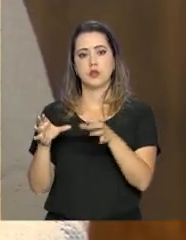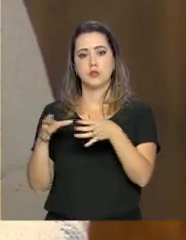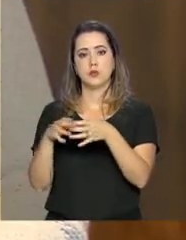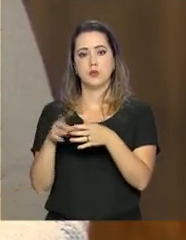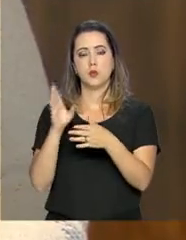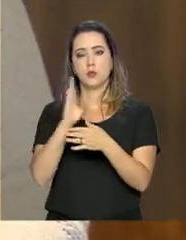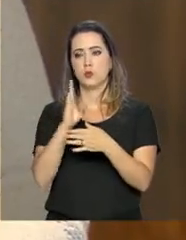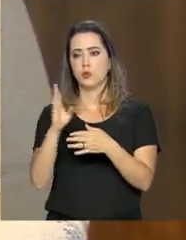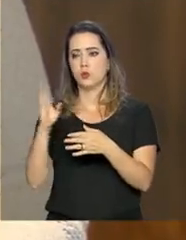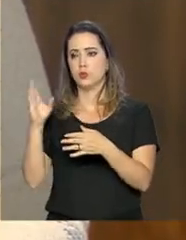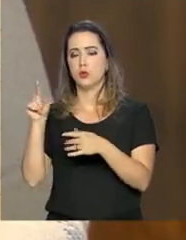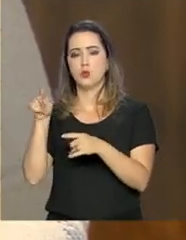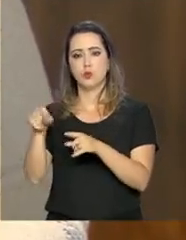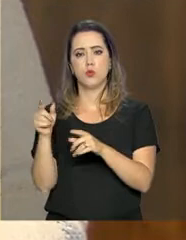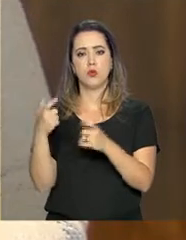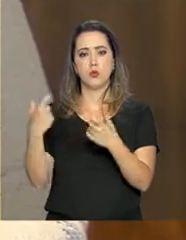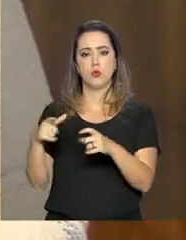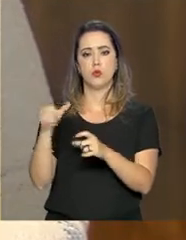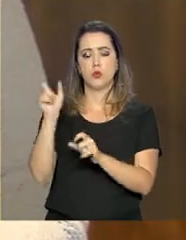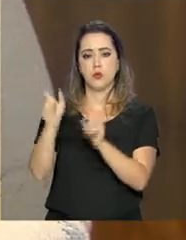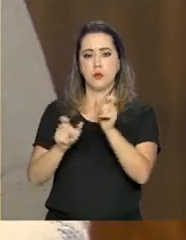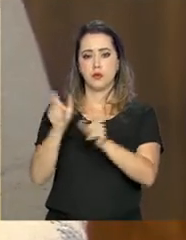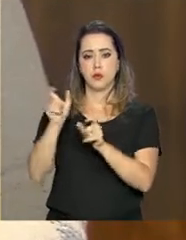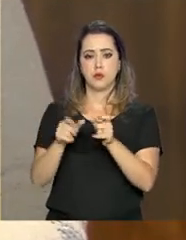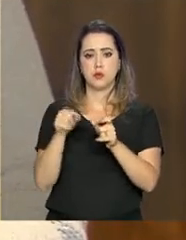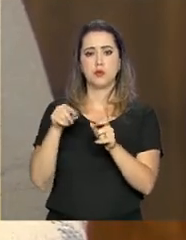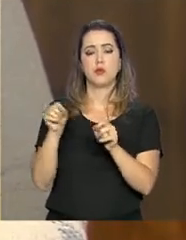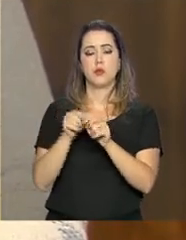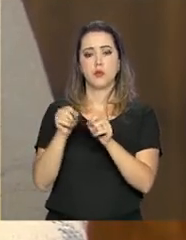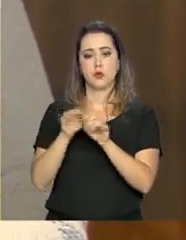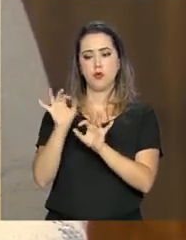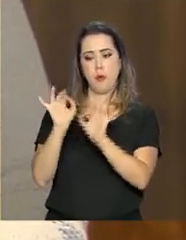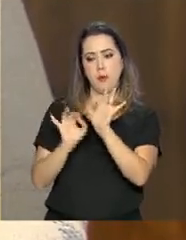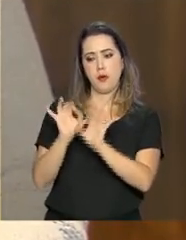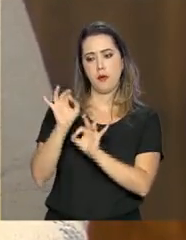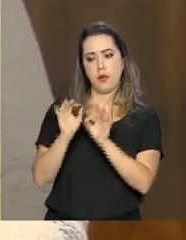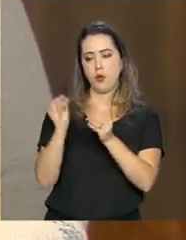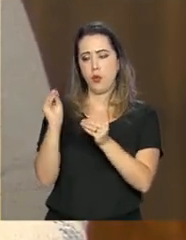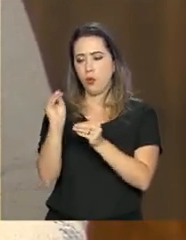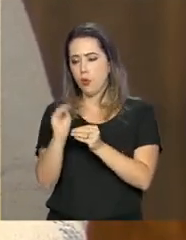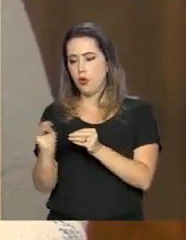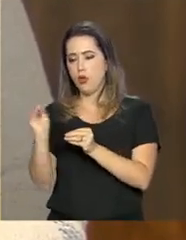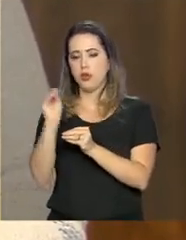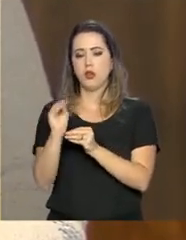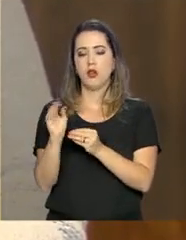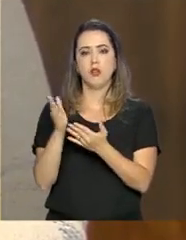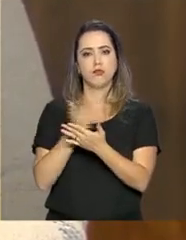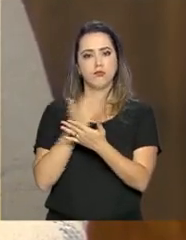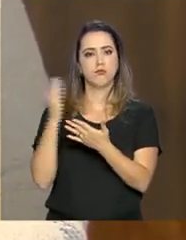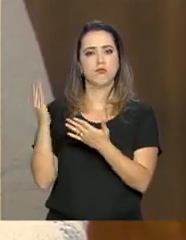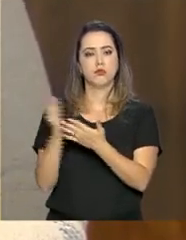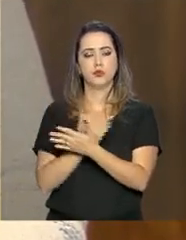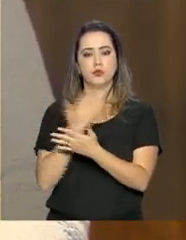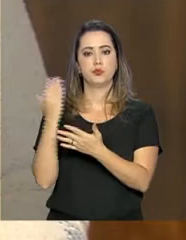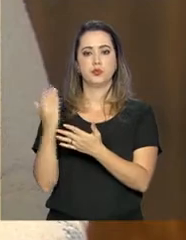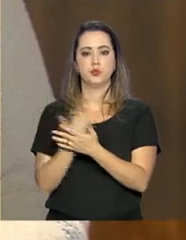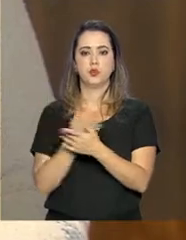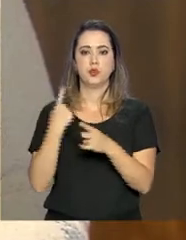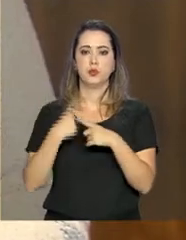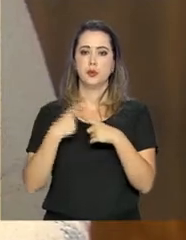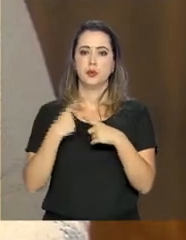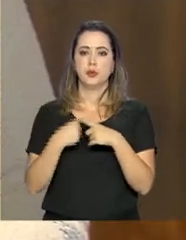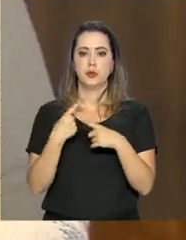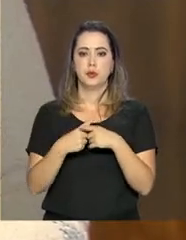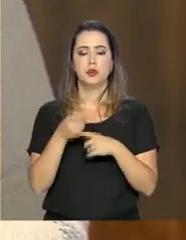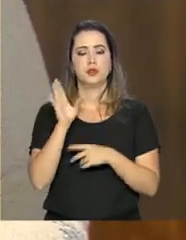onde tem um bom ou especializada para fazer restauros mesmo das obras é porque são desgastes